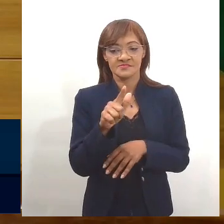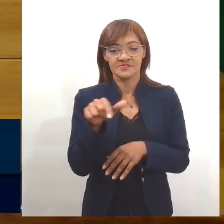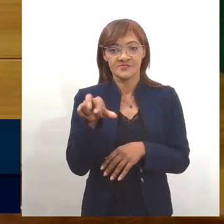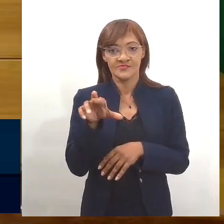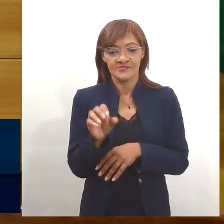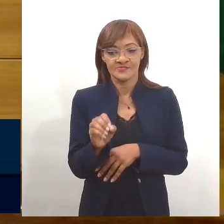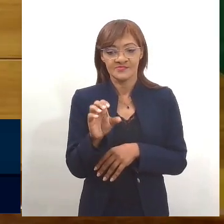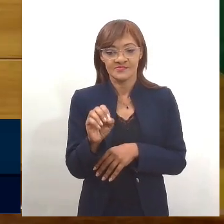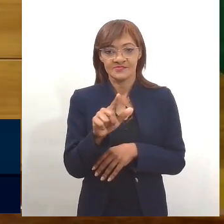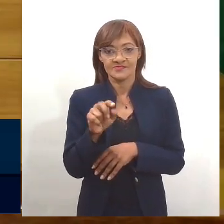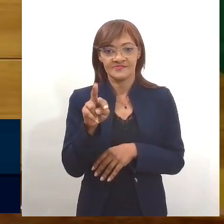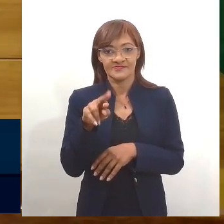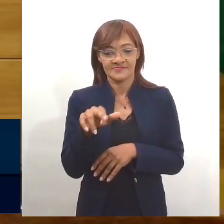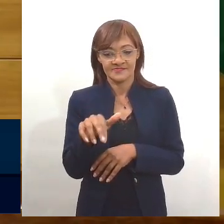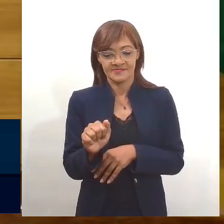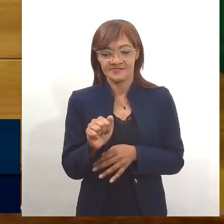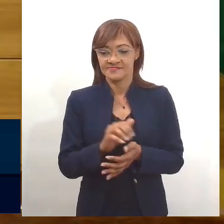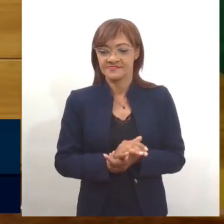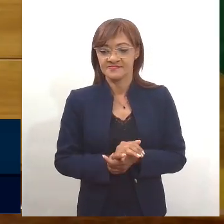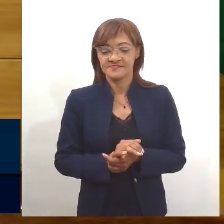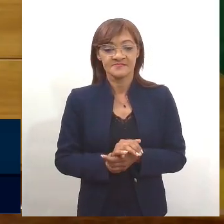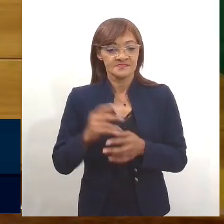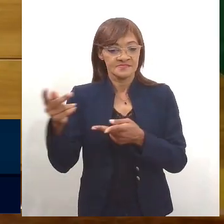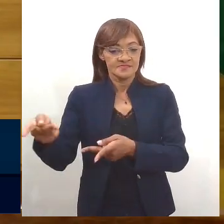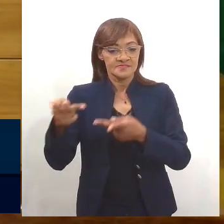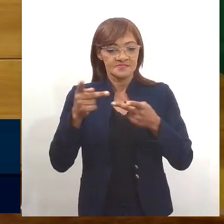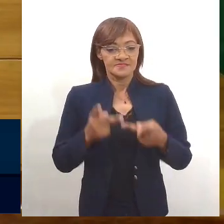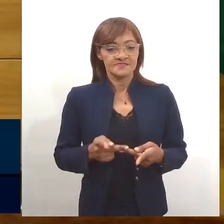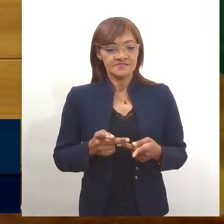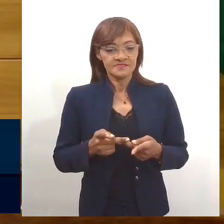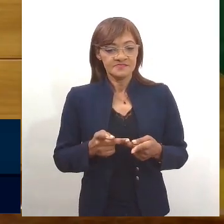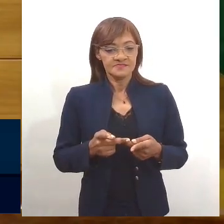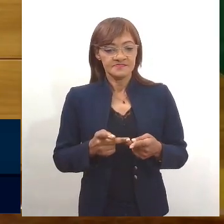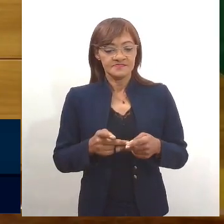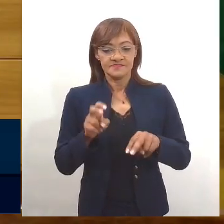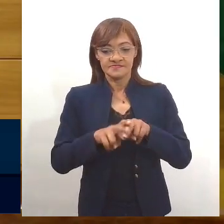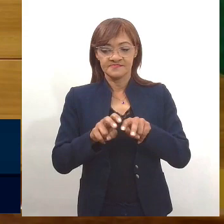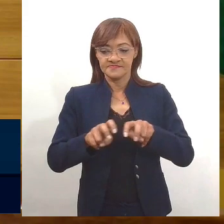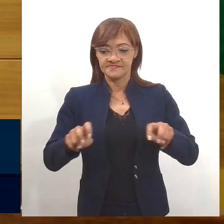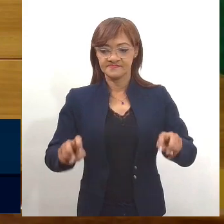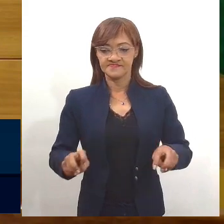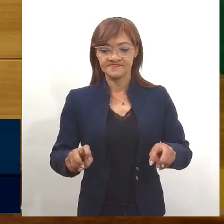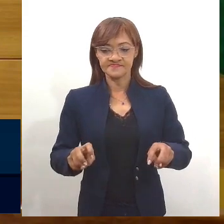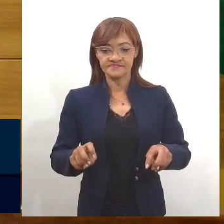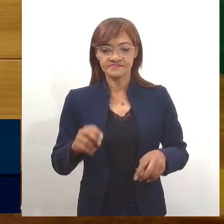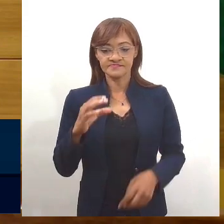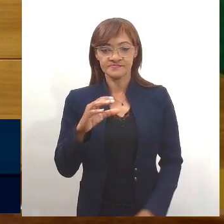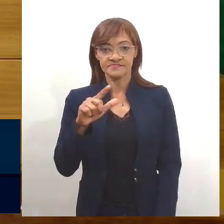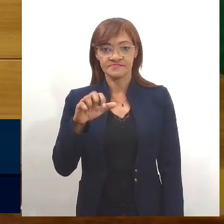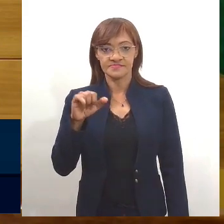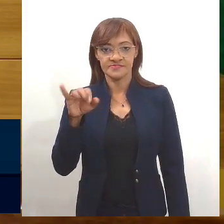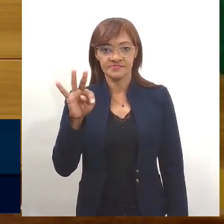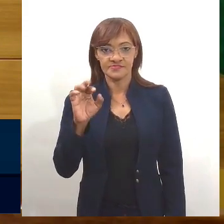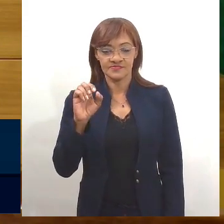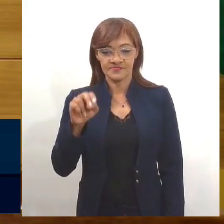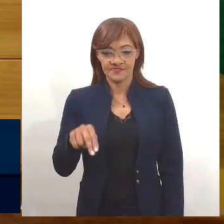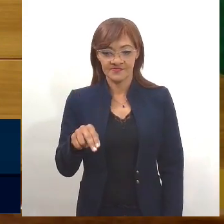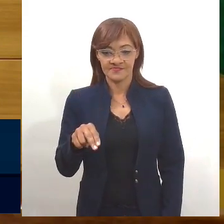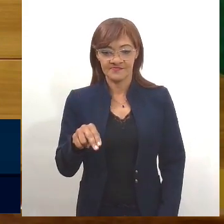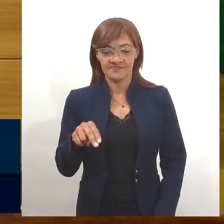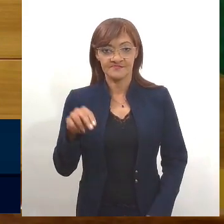Convidamos para fazer parte da mesa o senhor Cleiton Paulo de Moura, sócio do grupo BRG